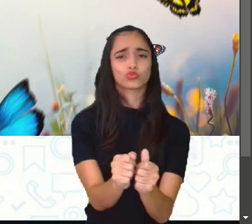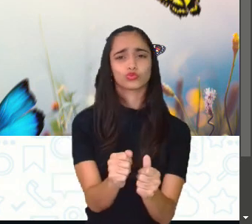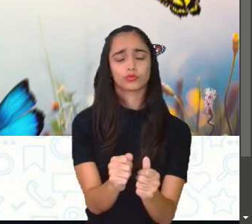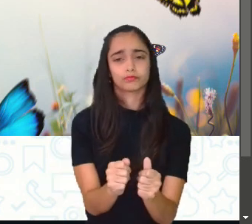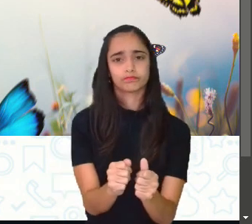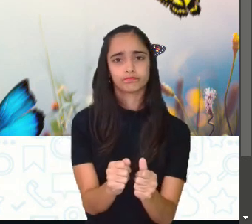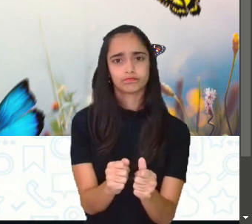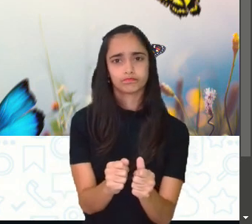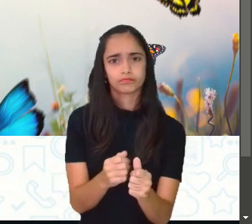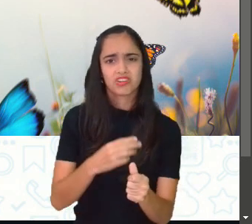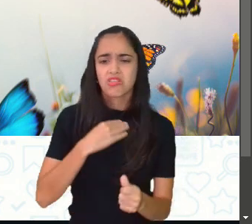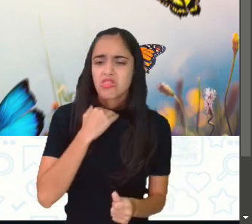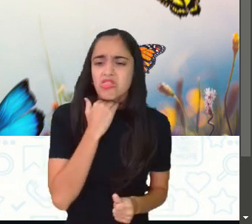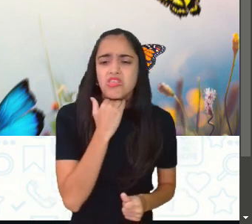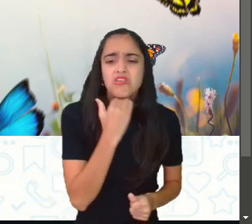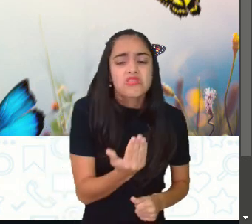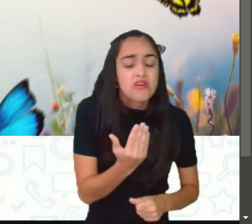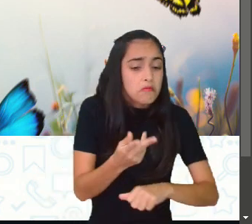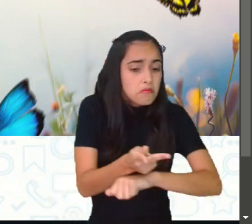Nem adiantava procurar nos jardins.